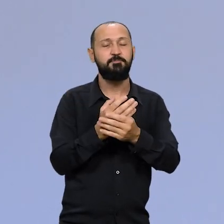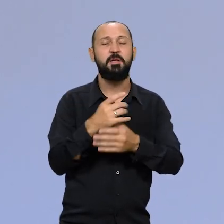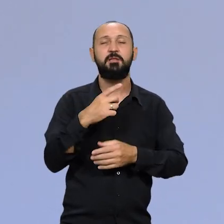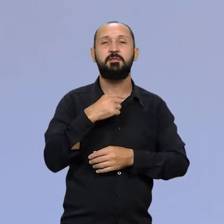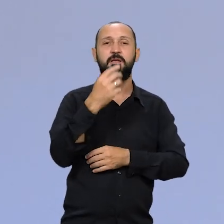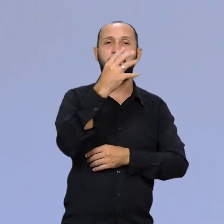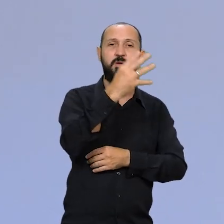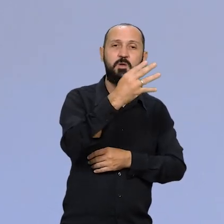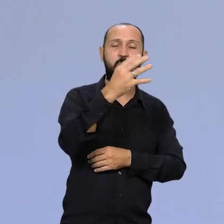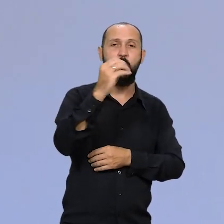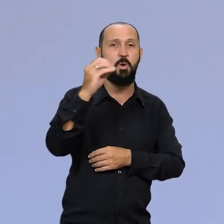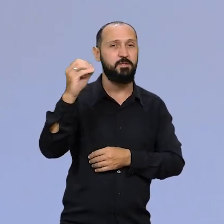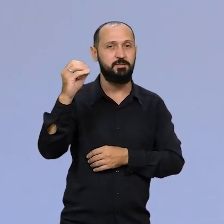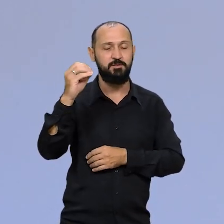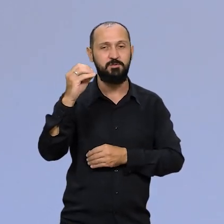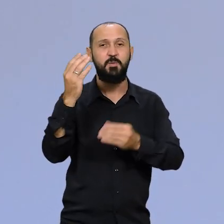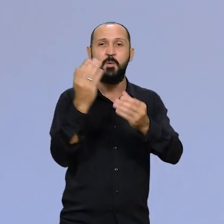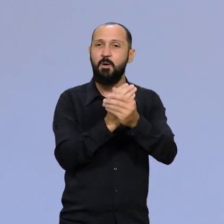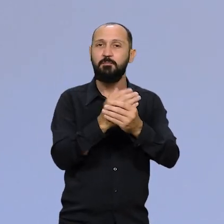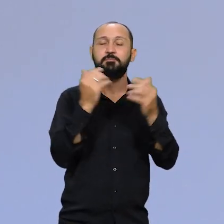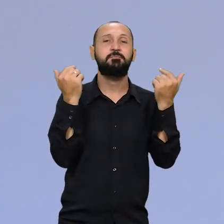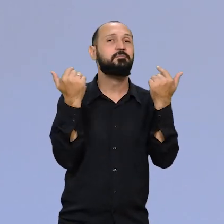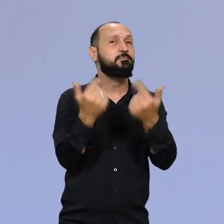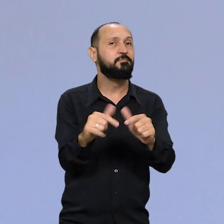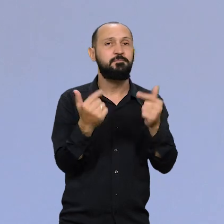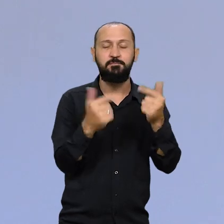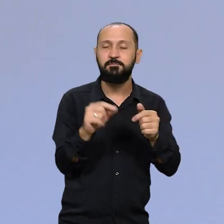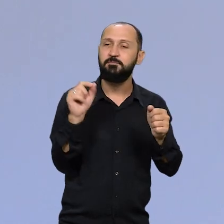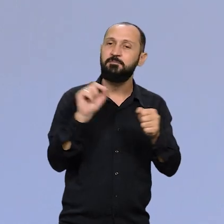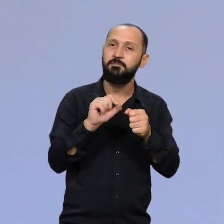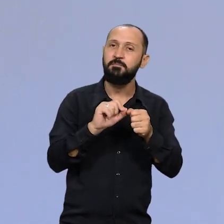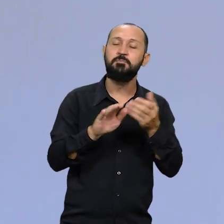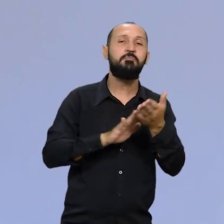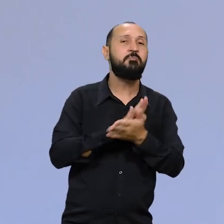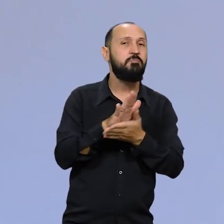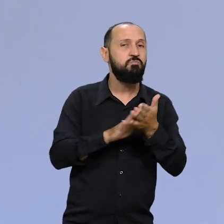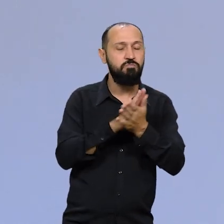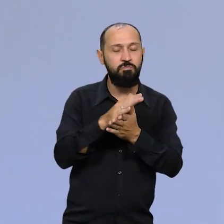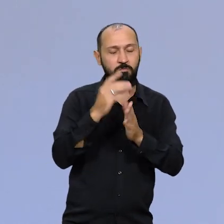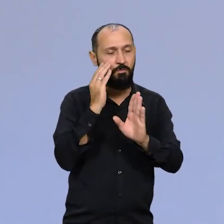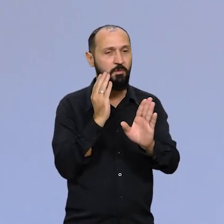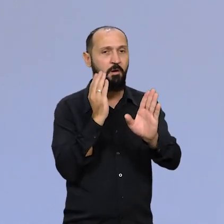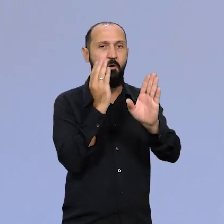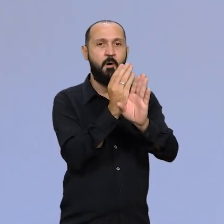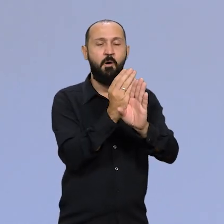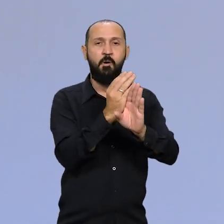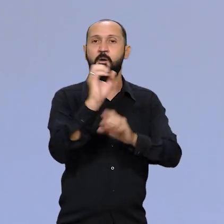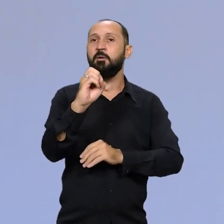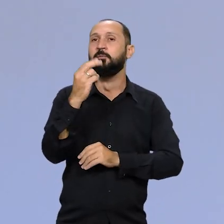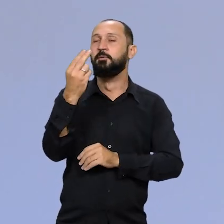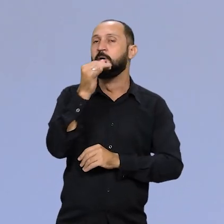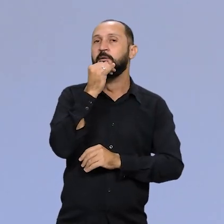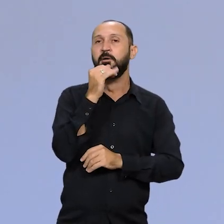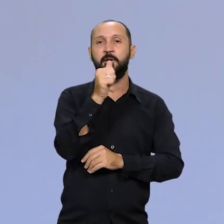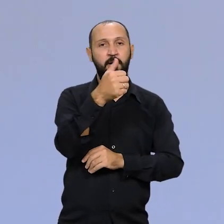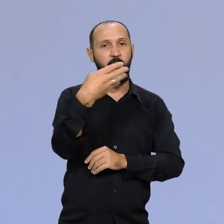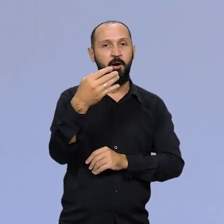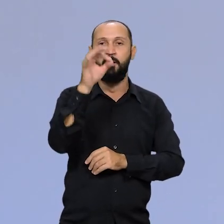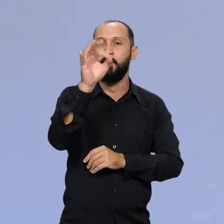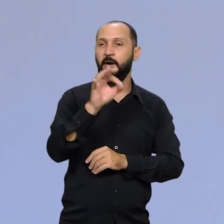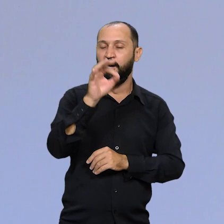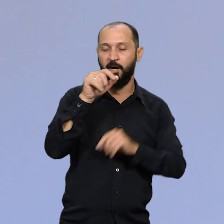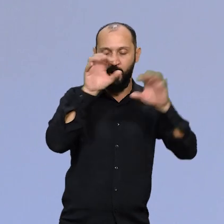ministro Alexandre de Moraes, caso haja demarcação sobre uma área legal, legítima, titulada, que estava já na posse e no domínio do